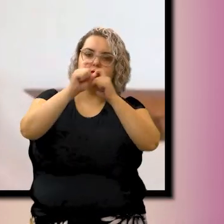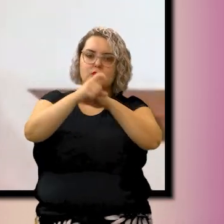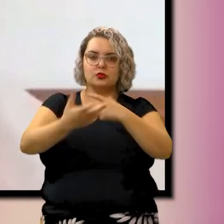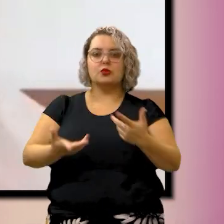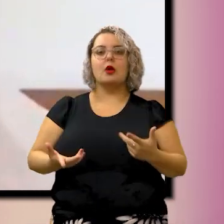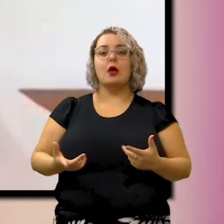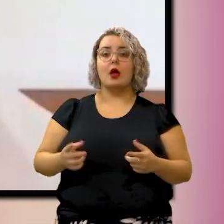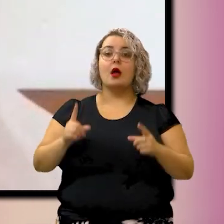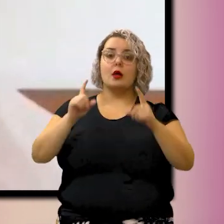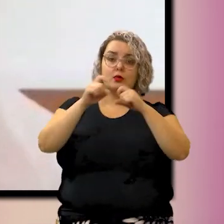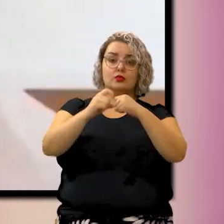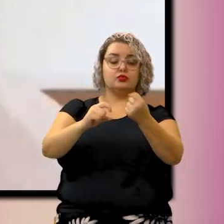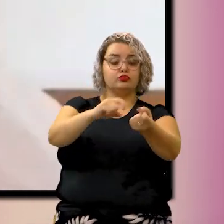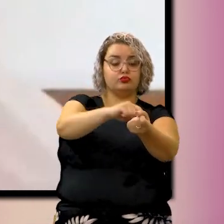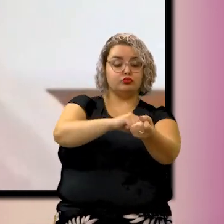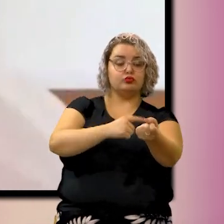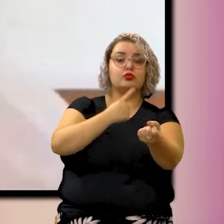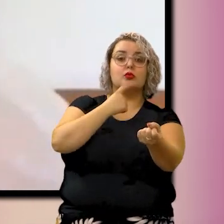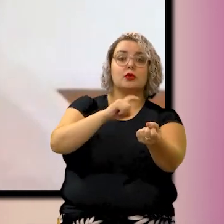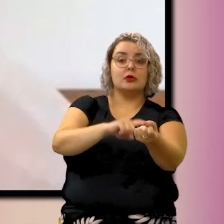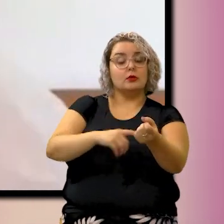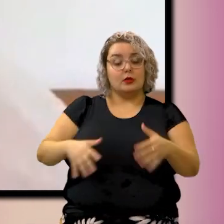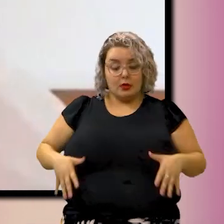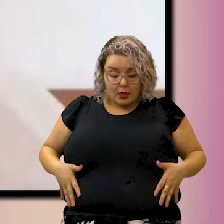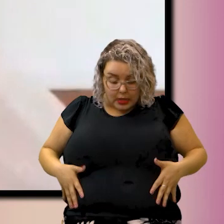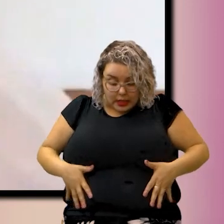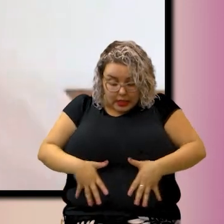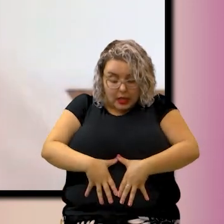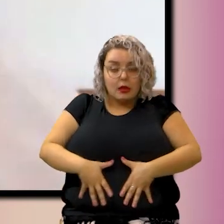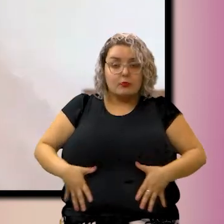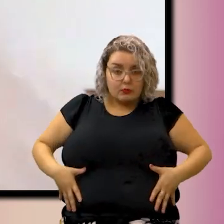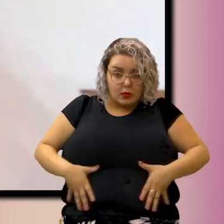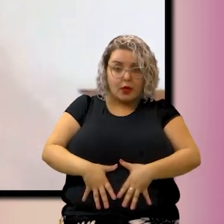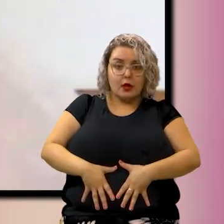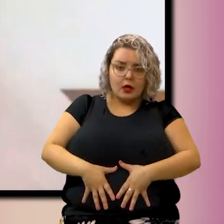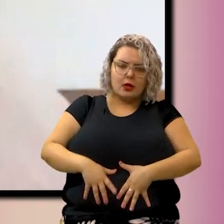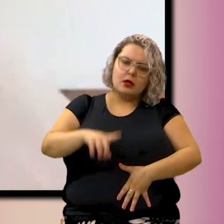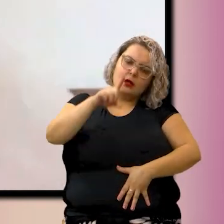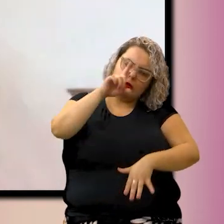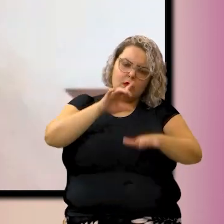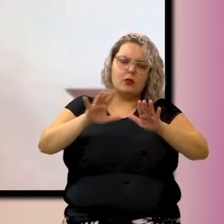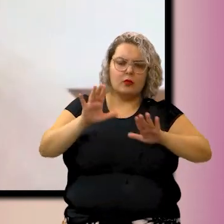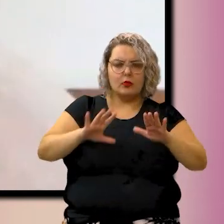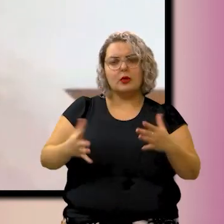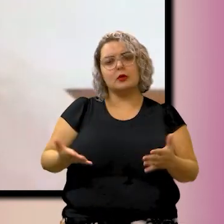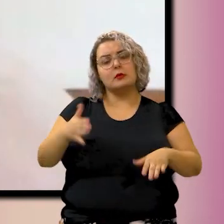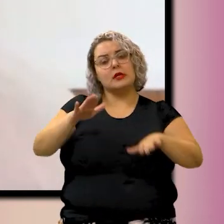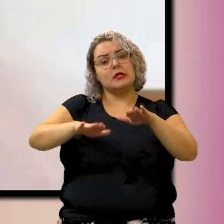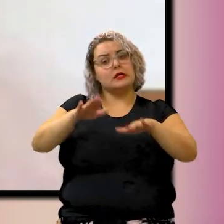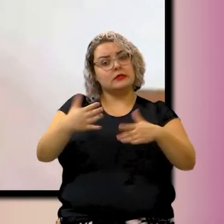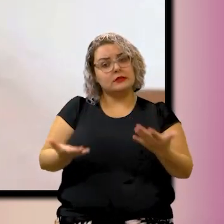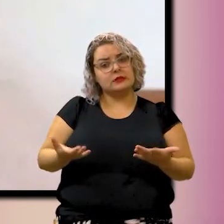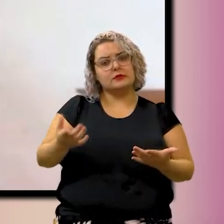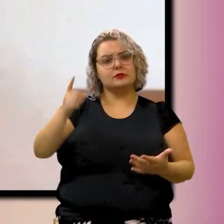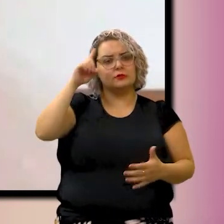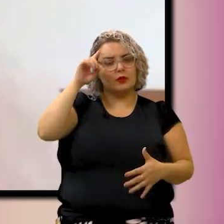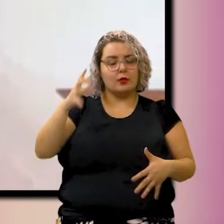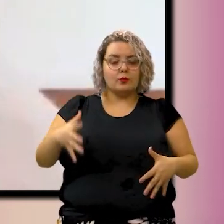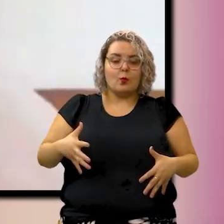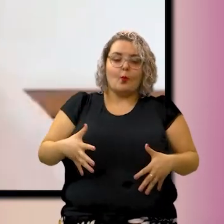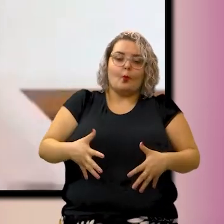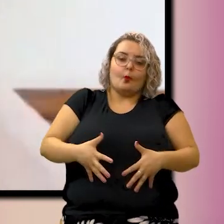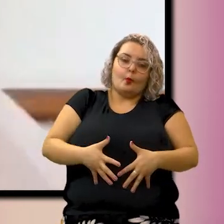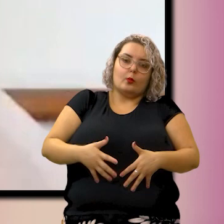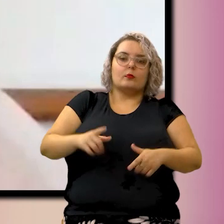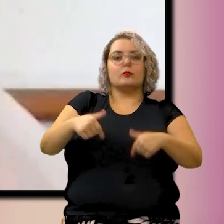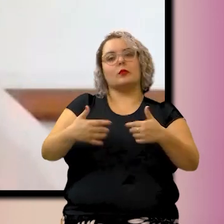região podem dificultar um pouquinho a circulação ali na veia dentro da barriga. Então, tomar um pouco de cuidado, mas às vezes um dia